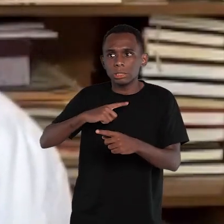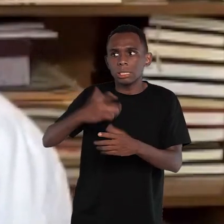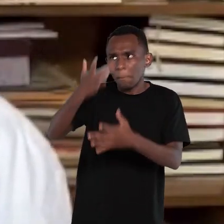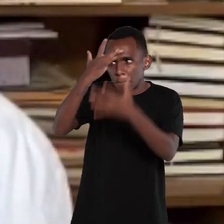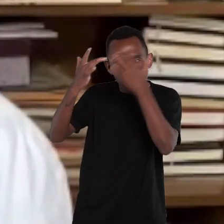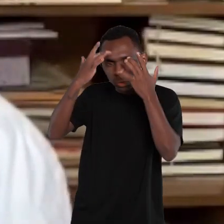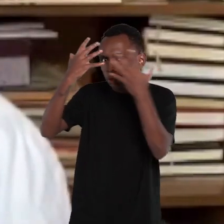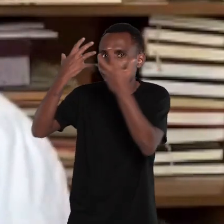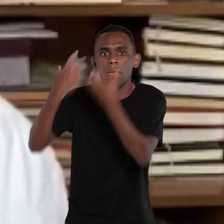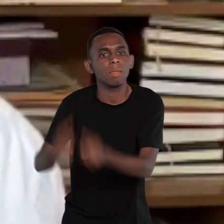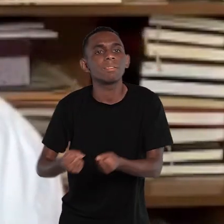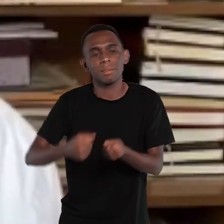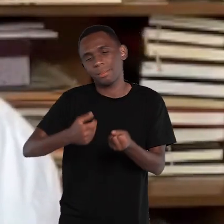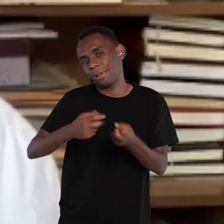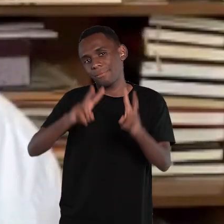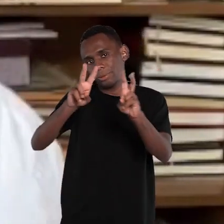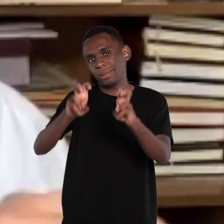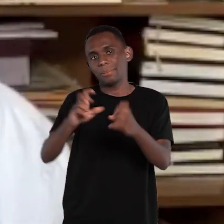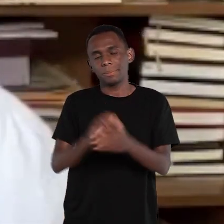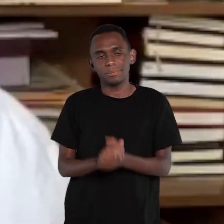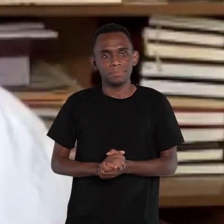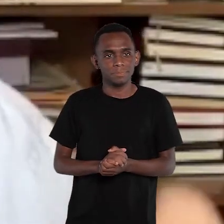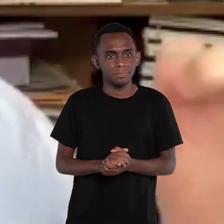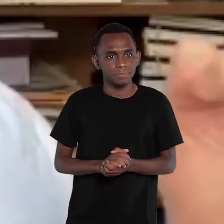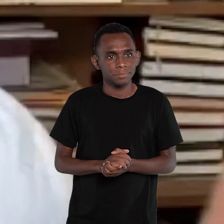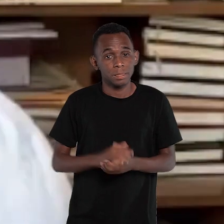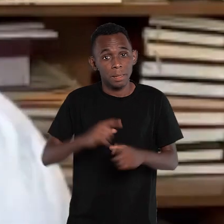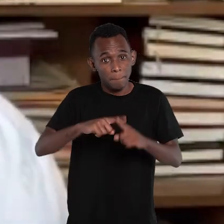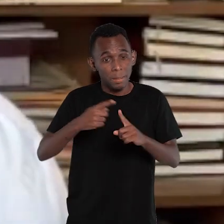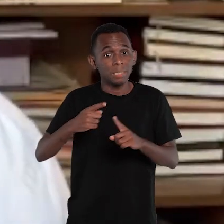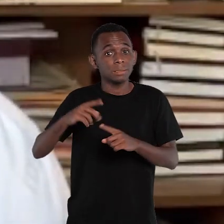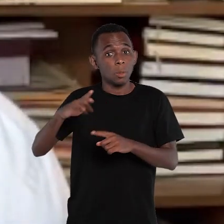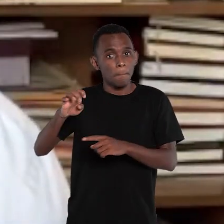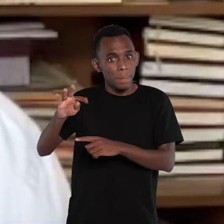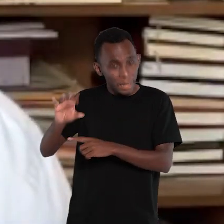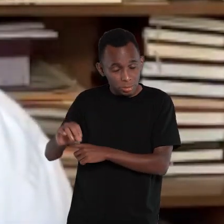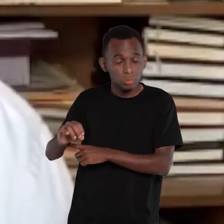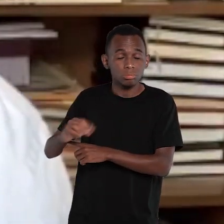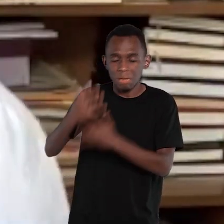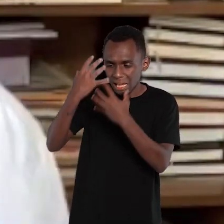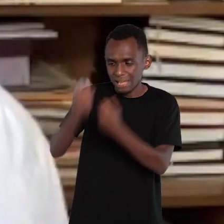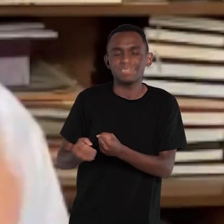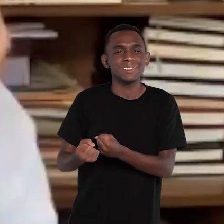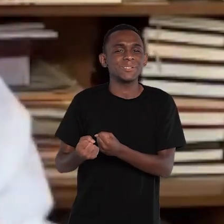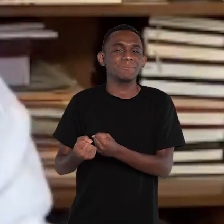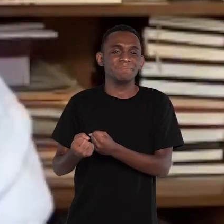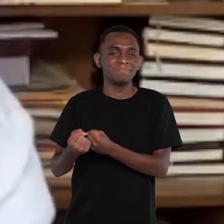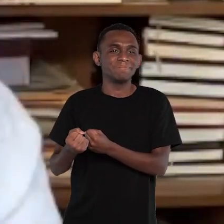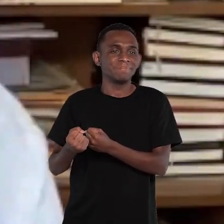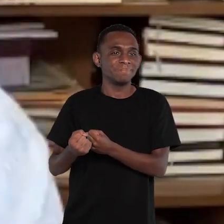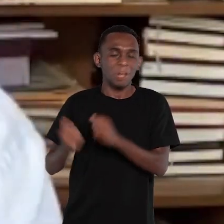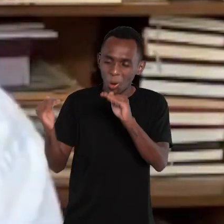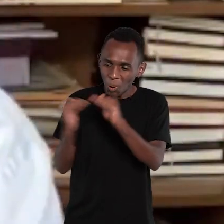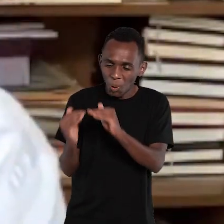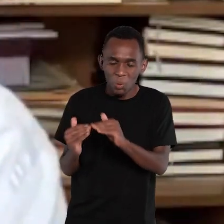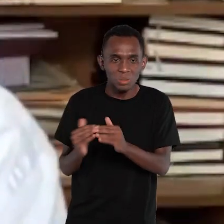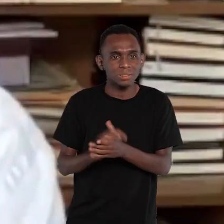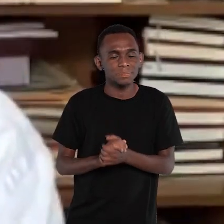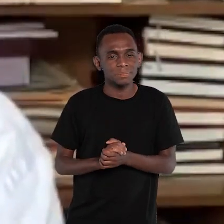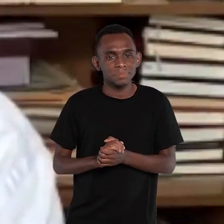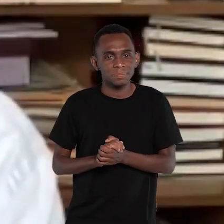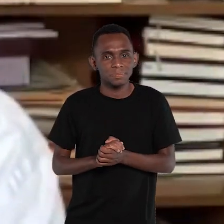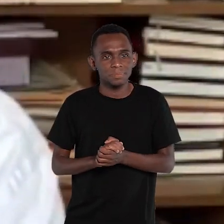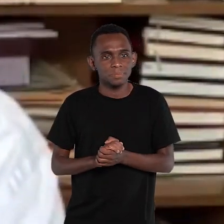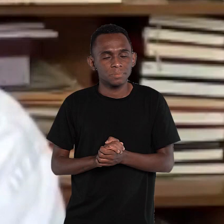desse título enquanto eu escrevia o livro. A única exceção era justamente o Beto Brant. Tanto que quando teve a primeira flip, não sei se